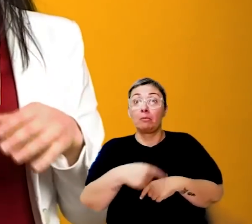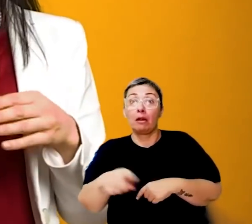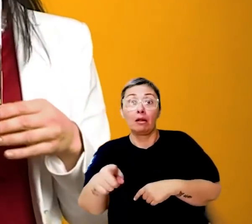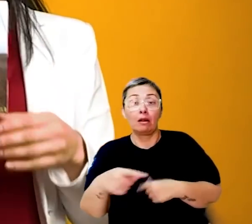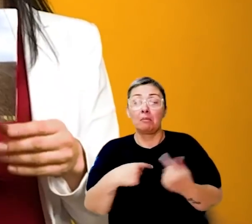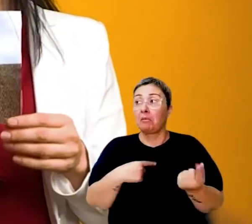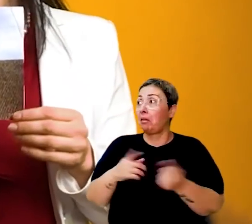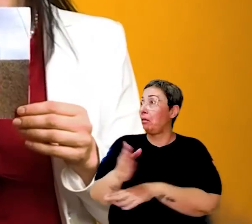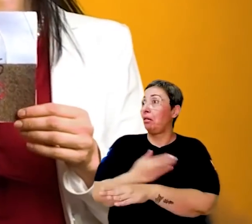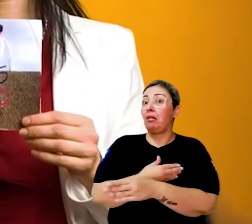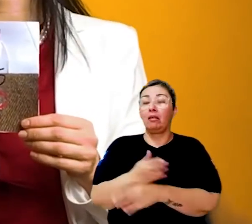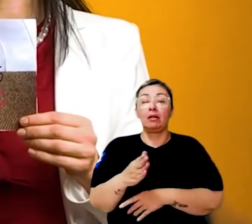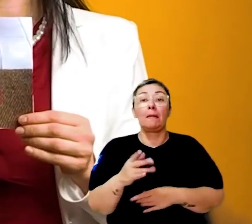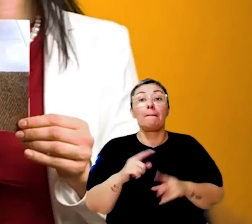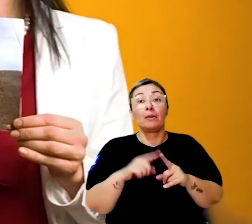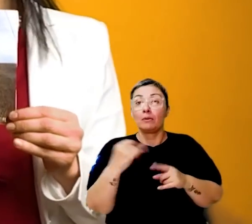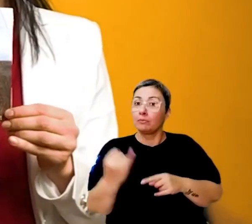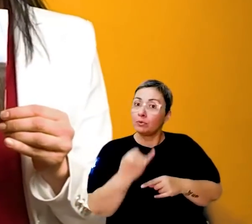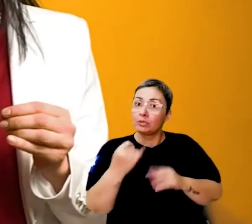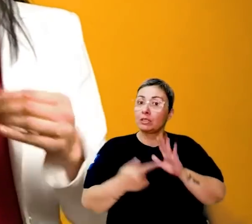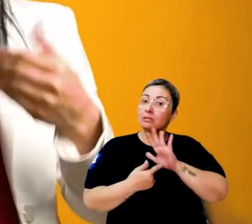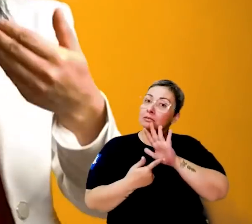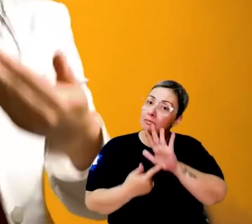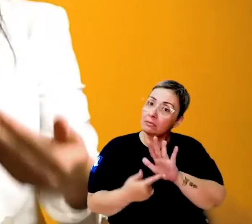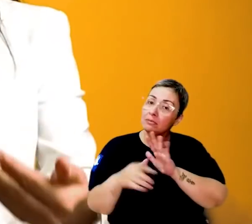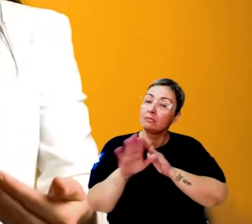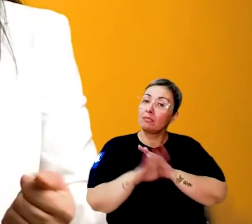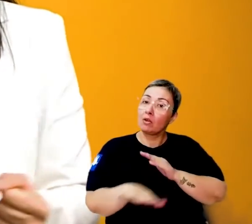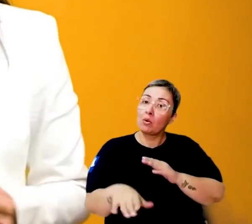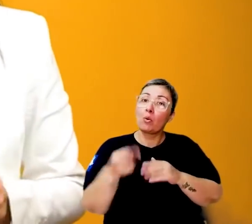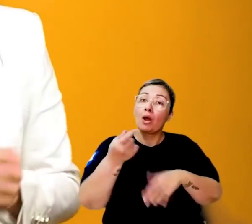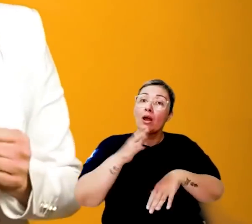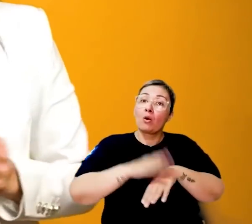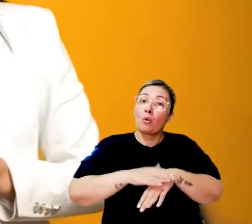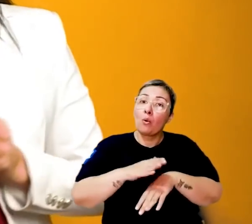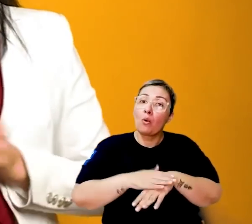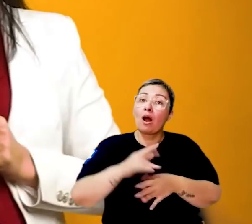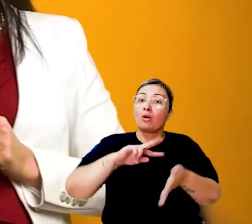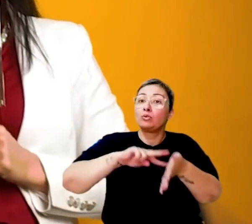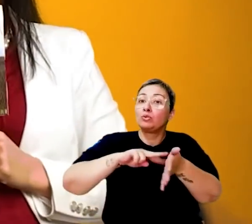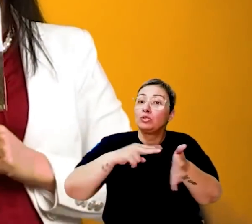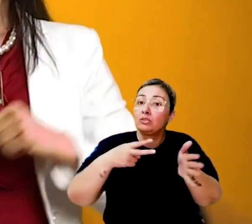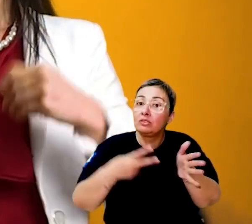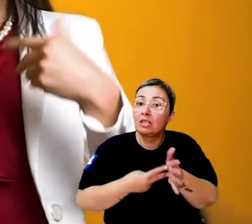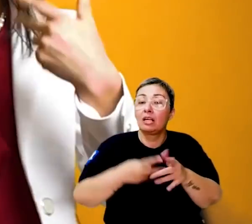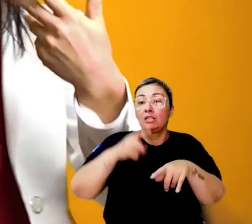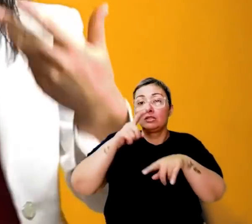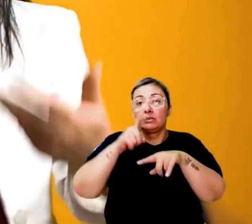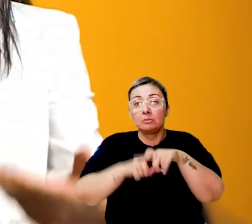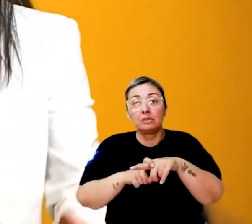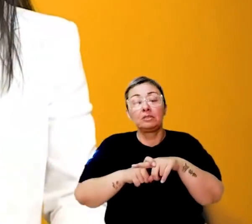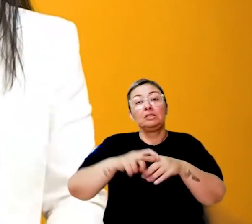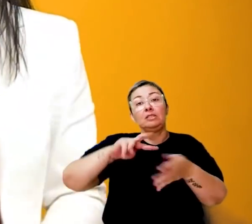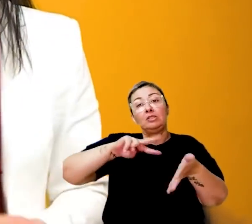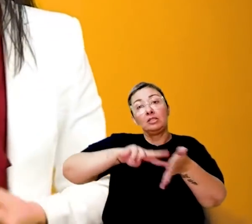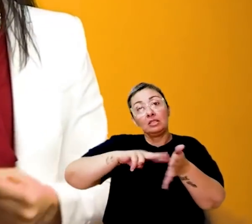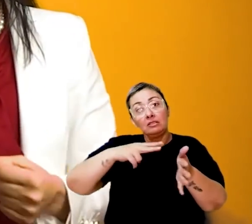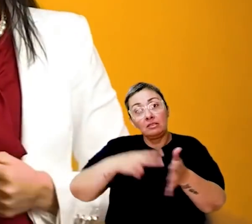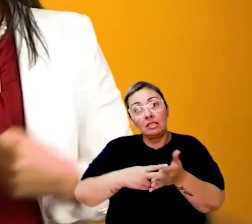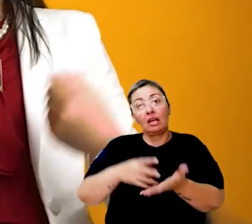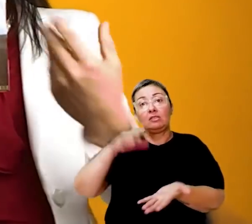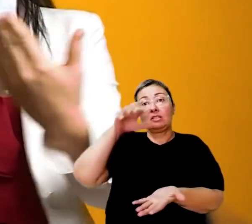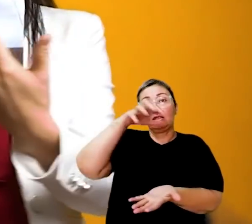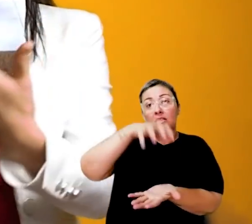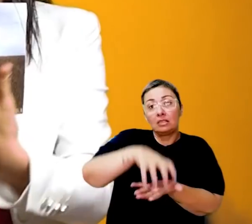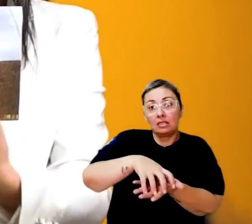para cá. Então é importante a gente sempre mostrar para a criança qual é a função, né, daquele cabide, qual é a função daquela